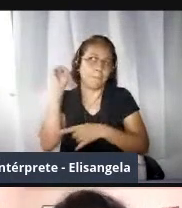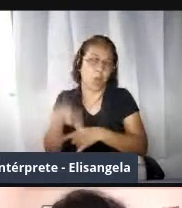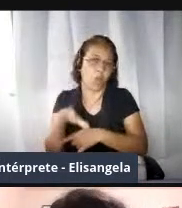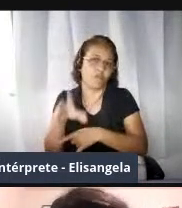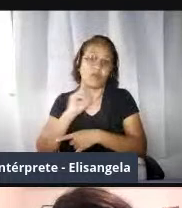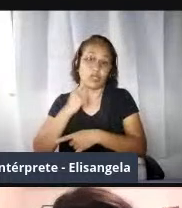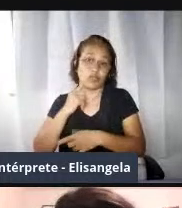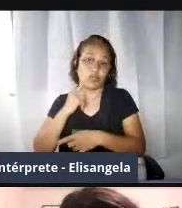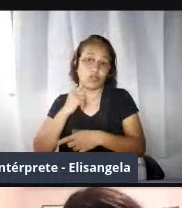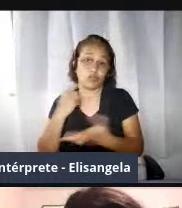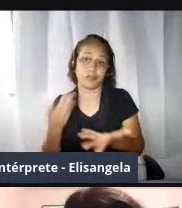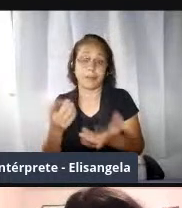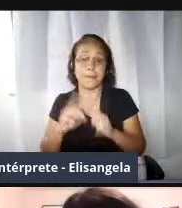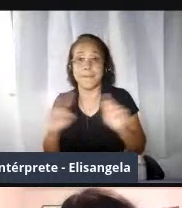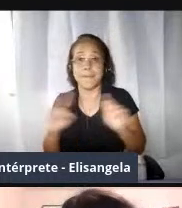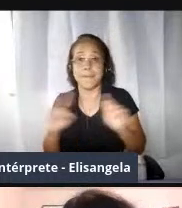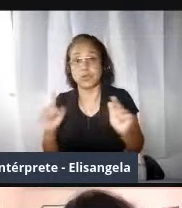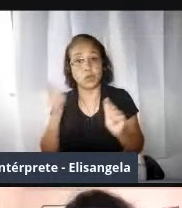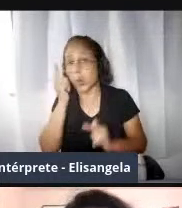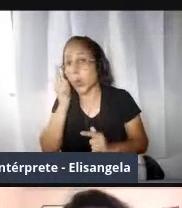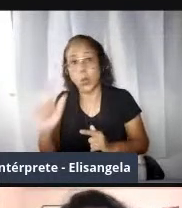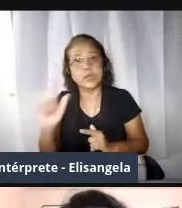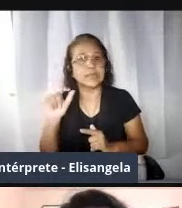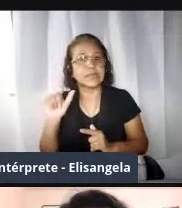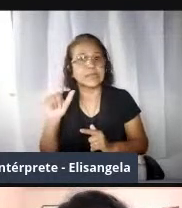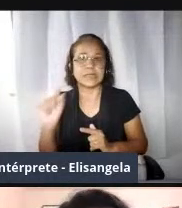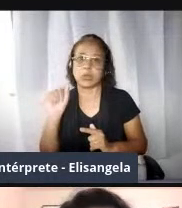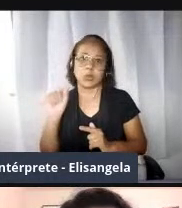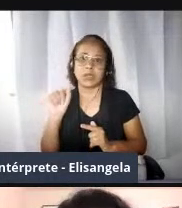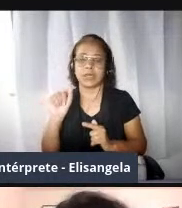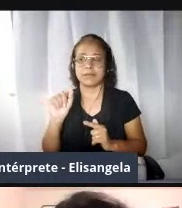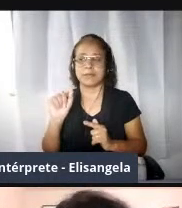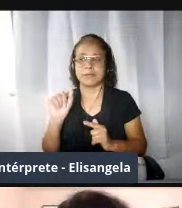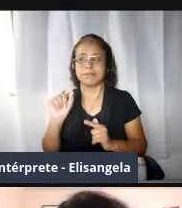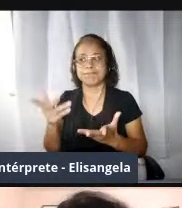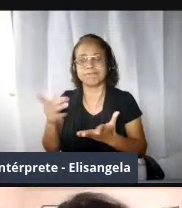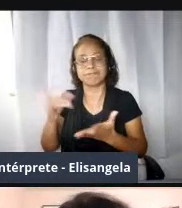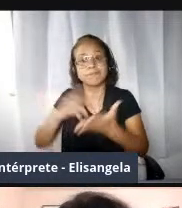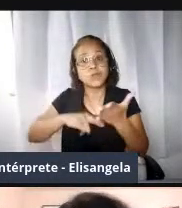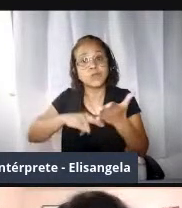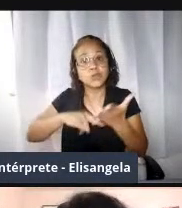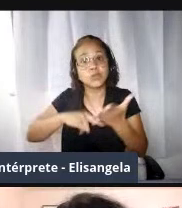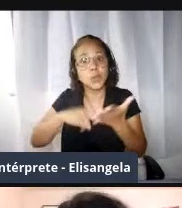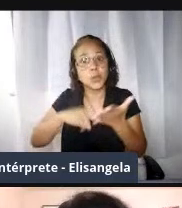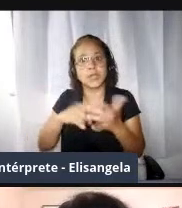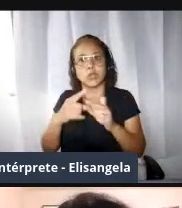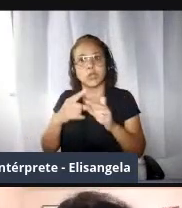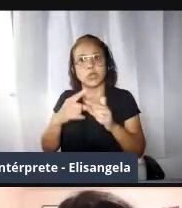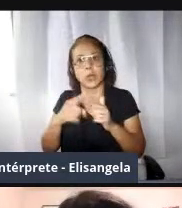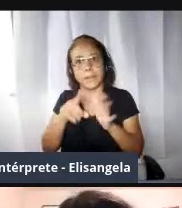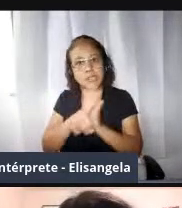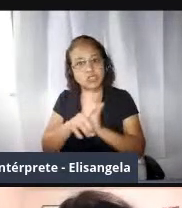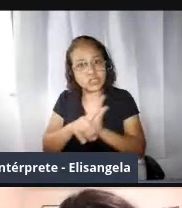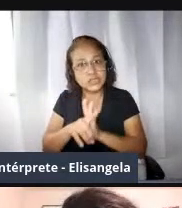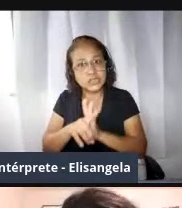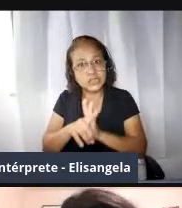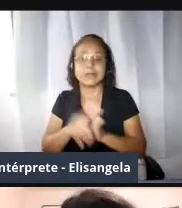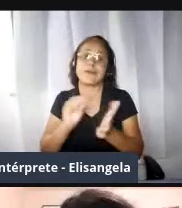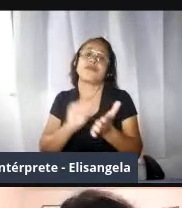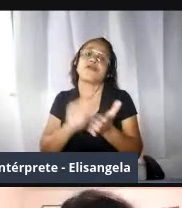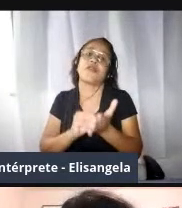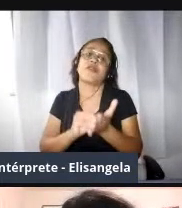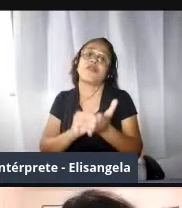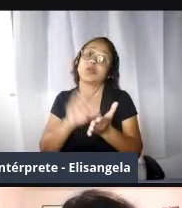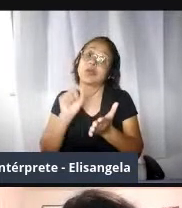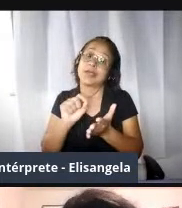não consegui, o parecerista ou a parecerista dizia que eu não conseguiria fazer aquela pesquisa por falta de fonte, né? Por isso